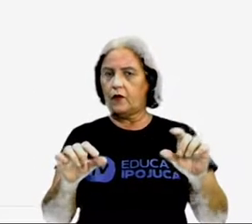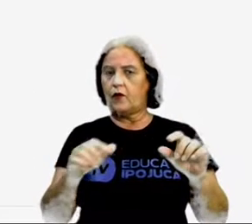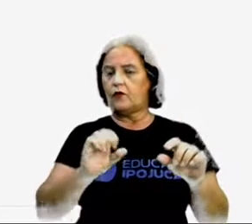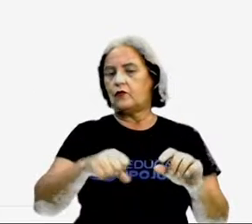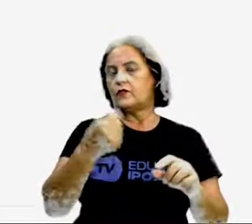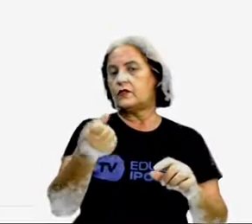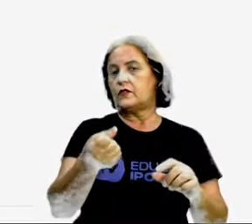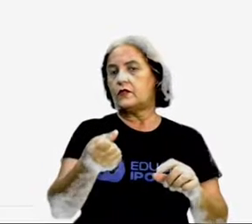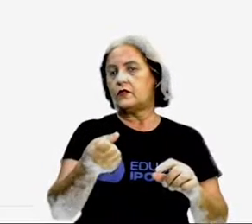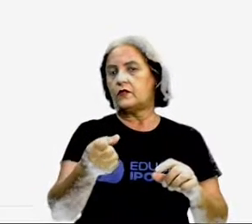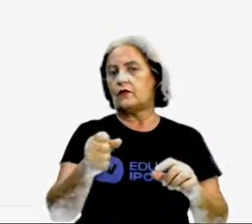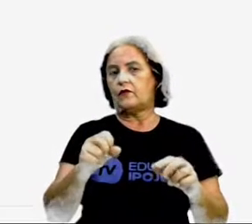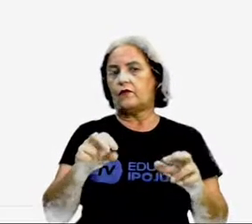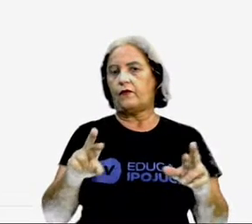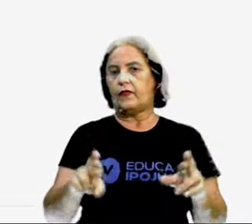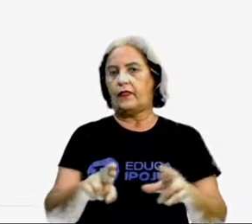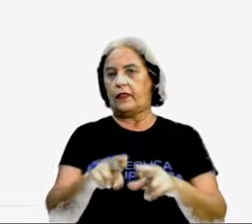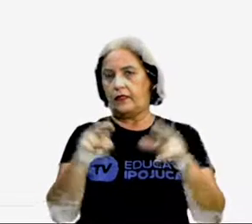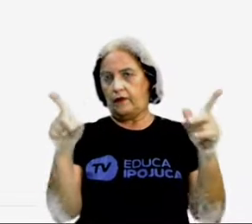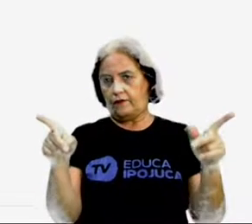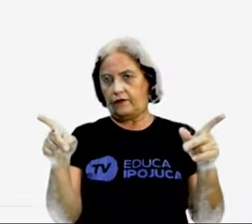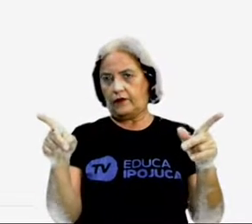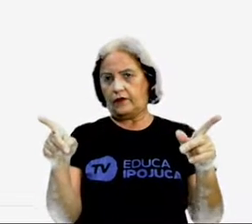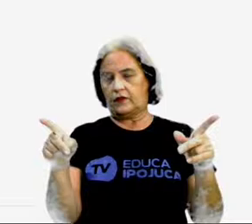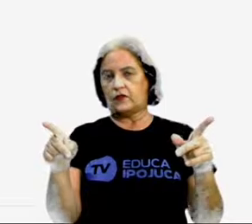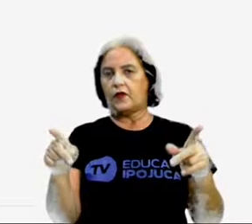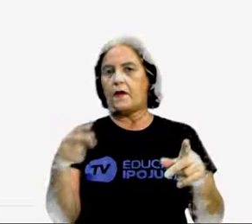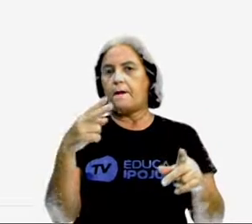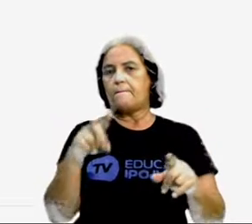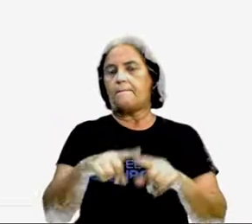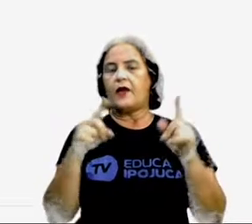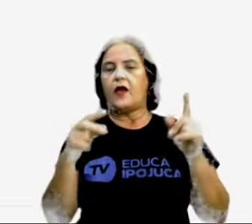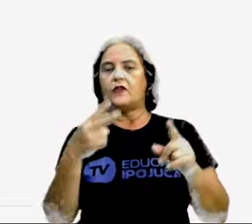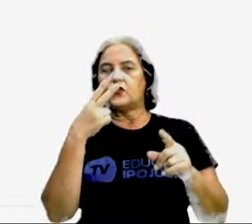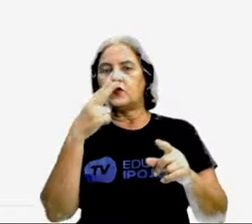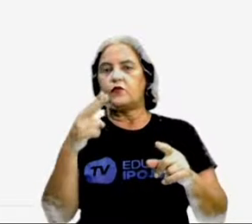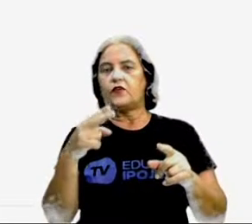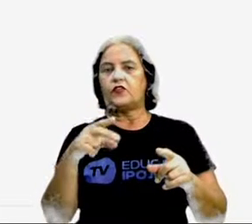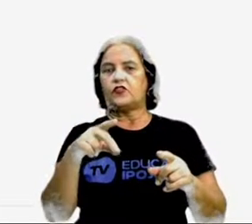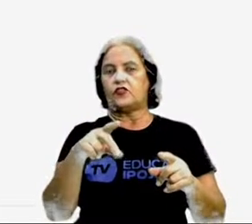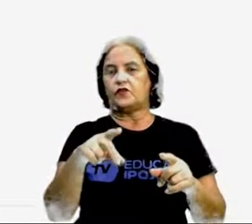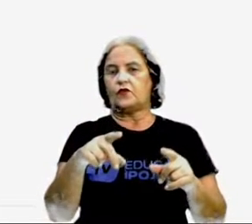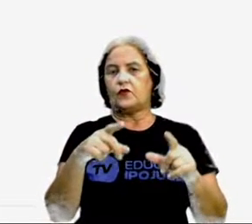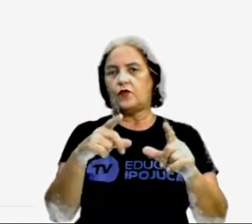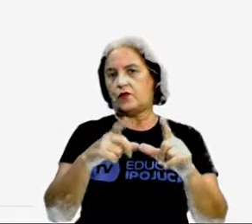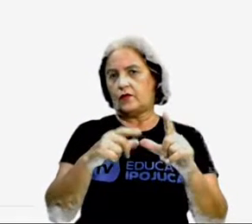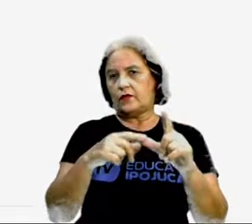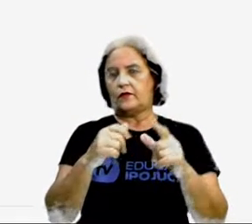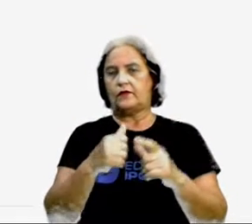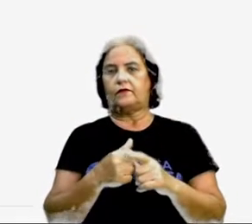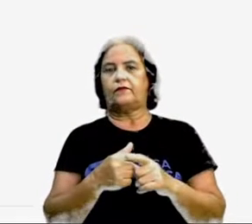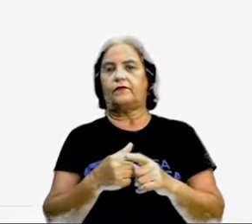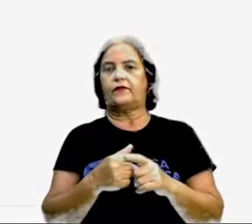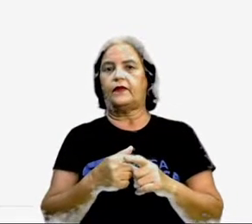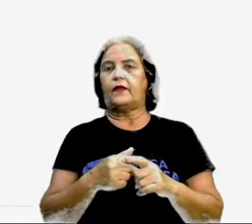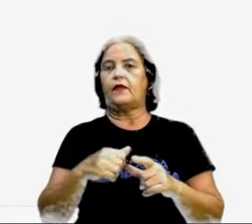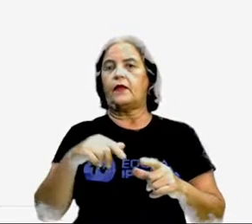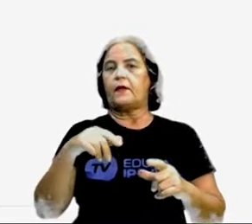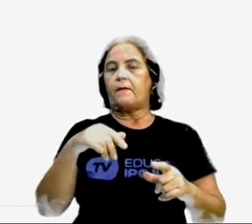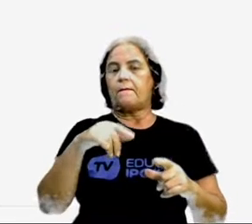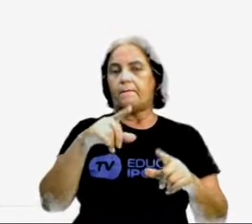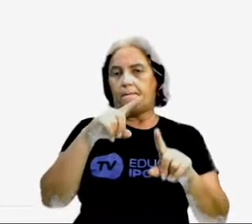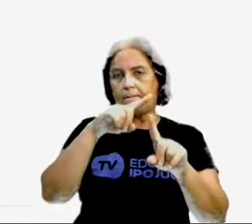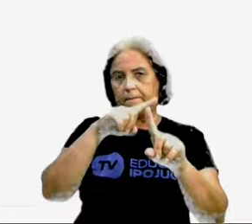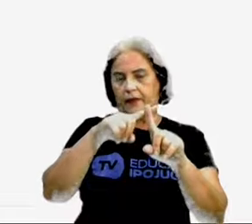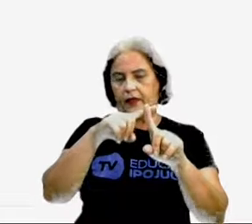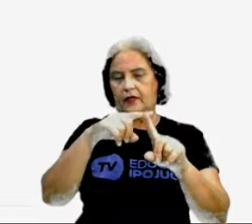mesmo coeficiente. Vou dar o tempo. Já descobriu? Já percebeu? Mais y e menos y. Então, se eu